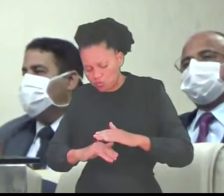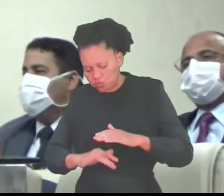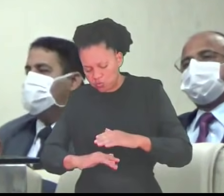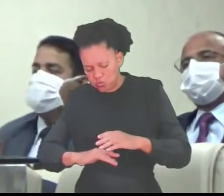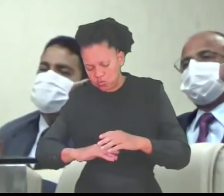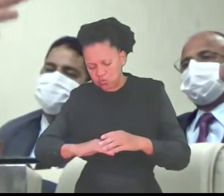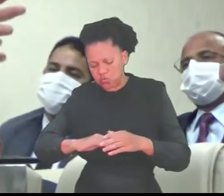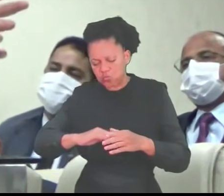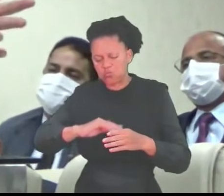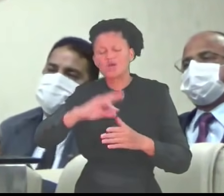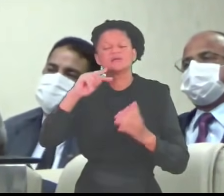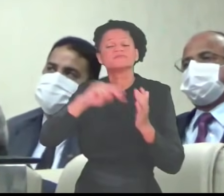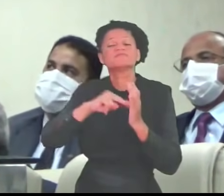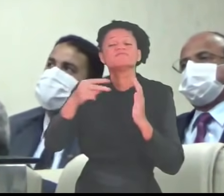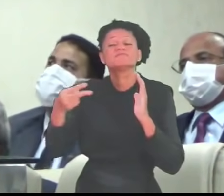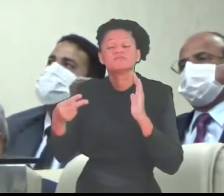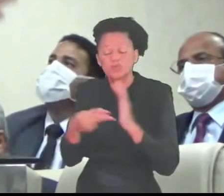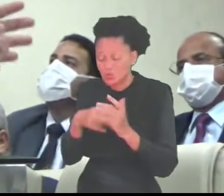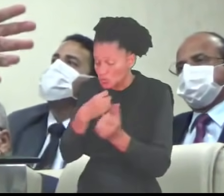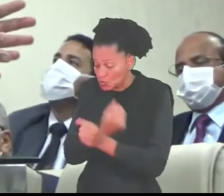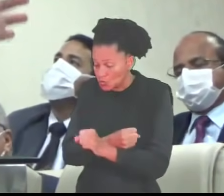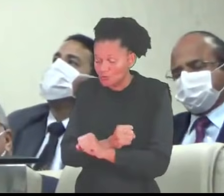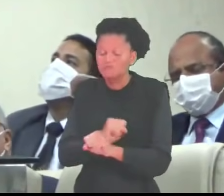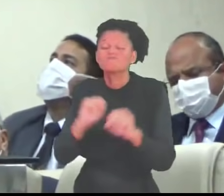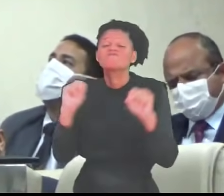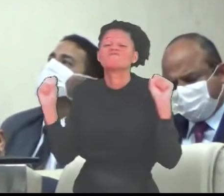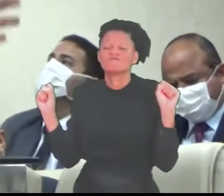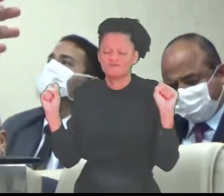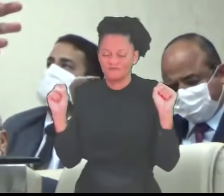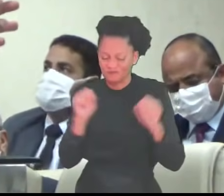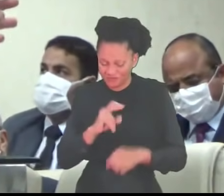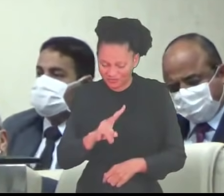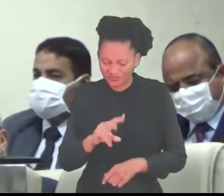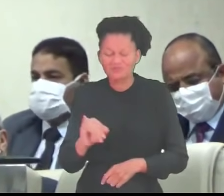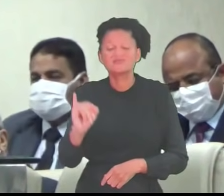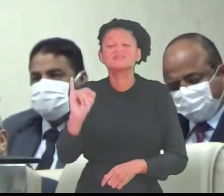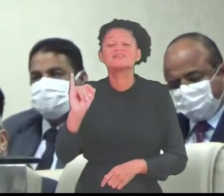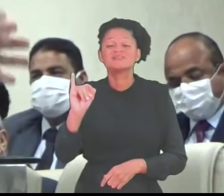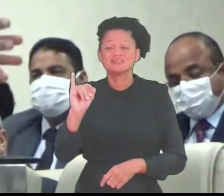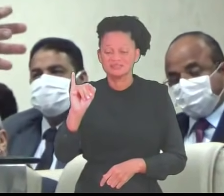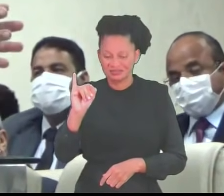Que significa que o impossível